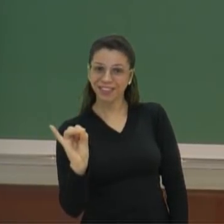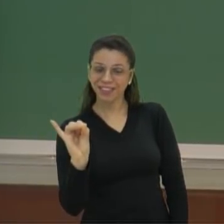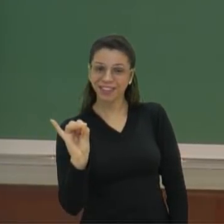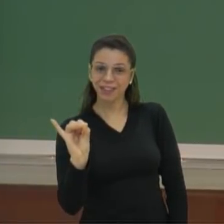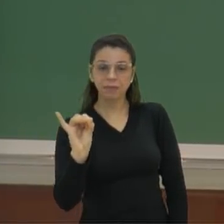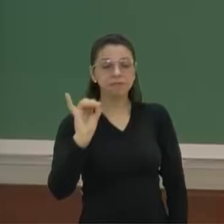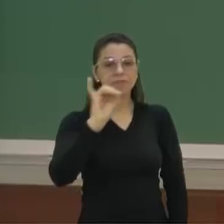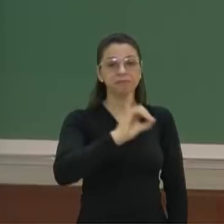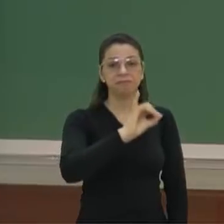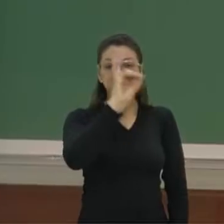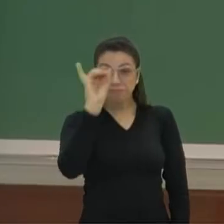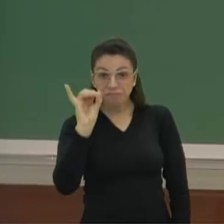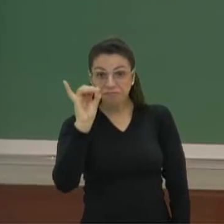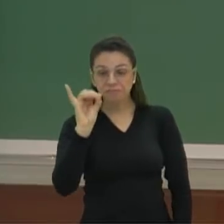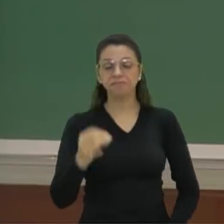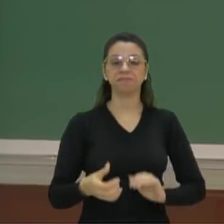Oi.